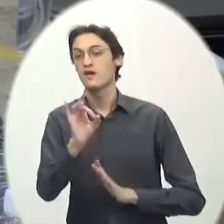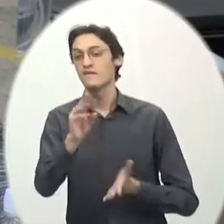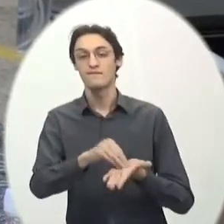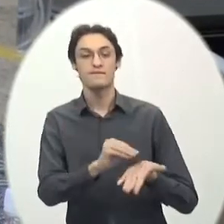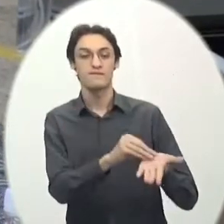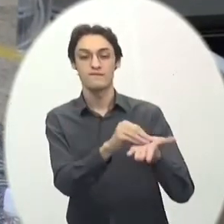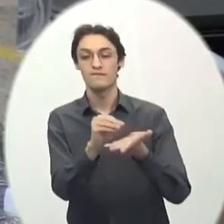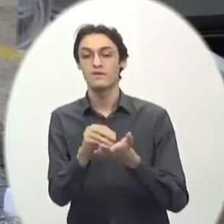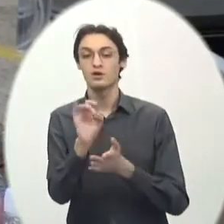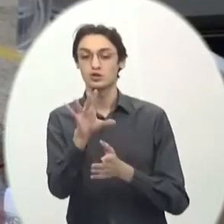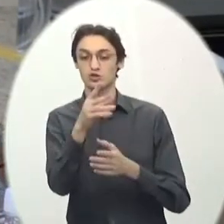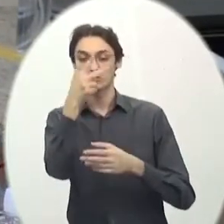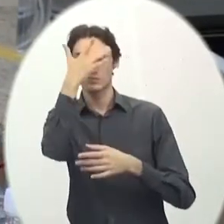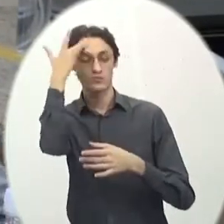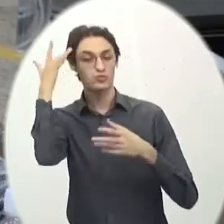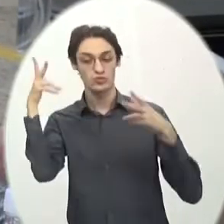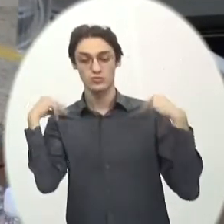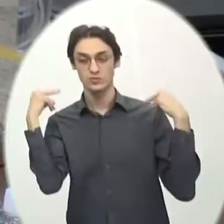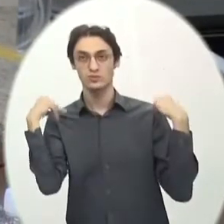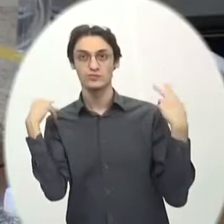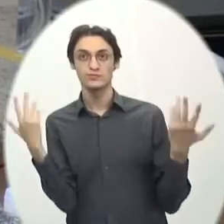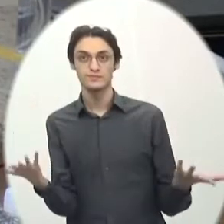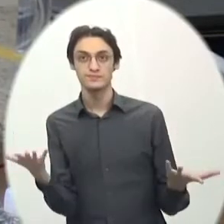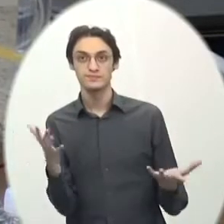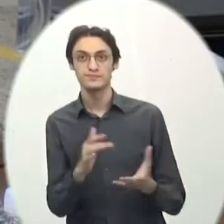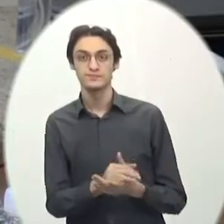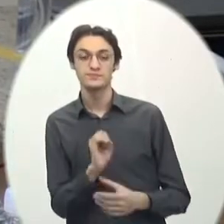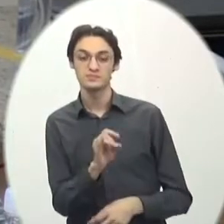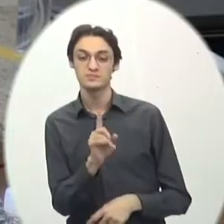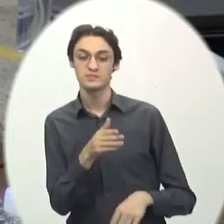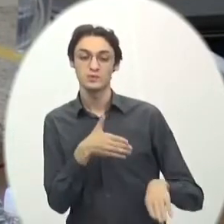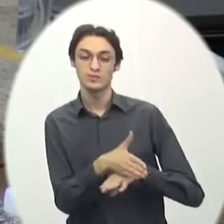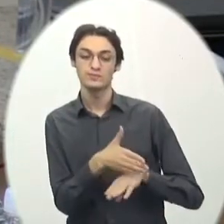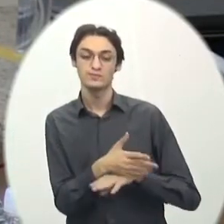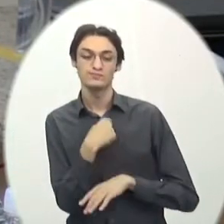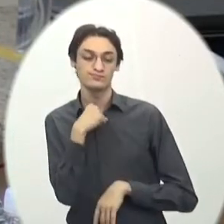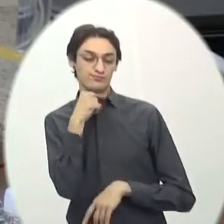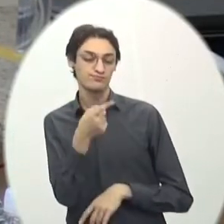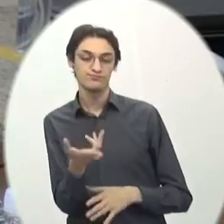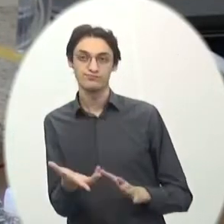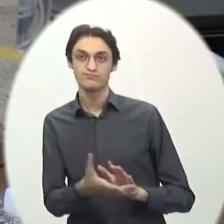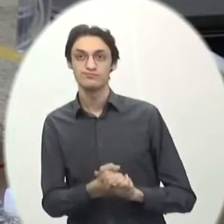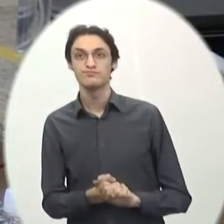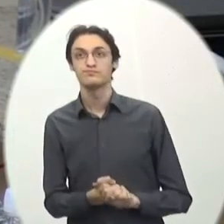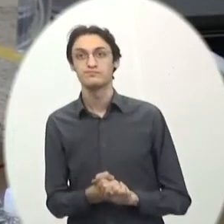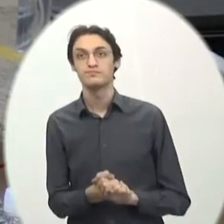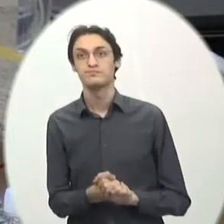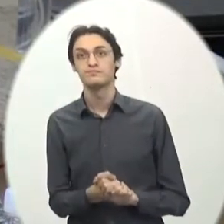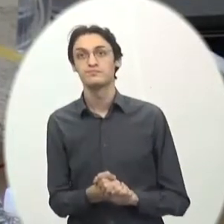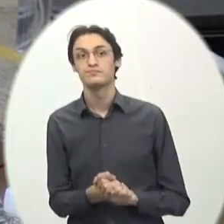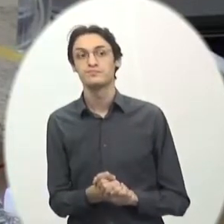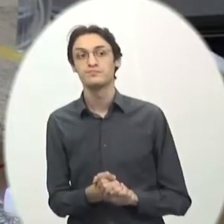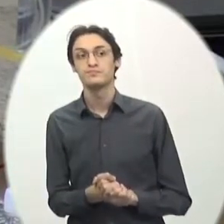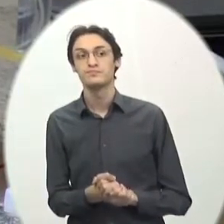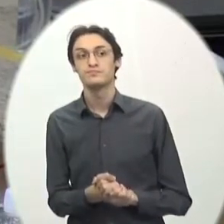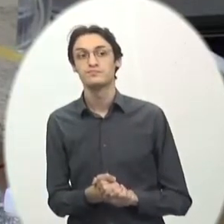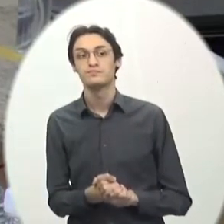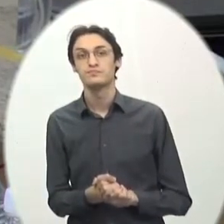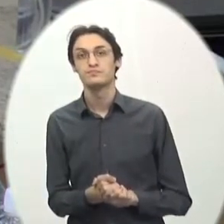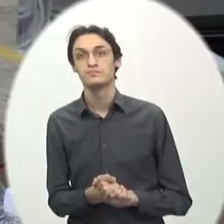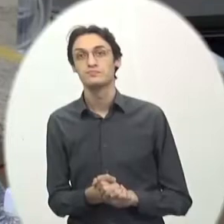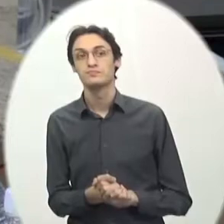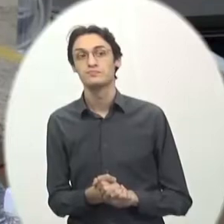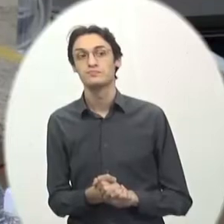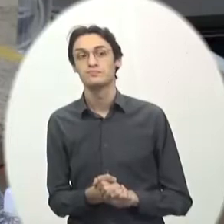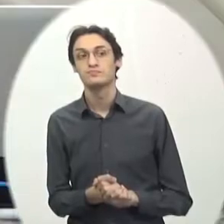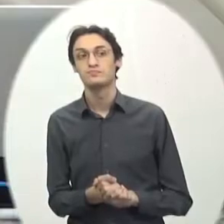condutores. Então, se não, do contrário, não teria como participar mesmo do processo. Obrigado. Seria